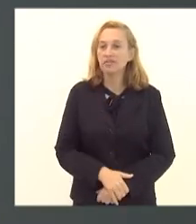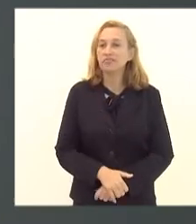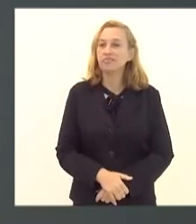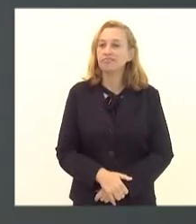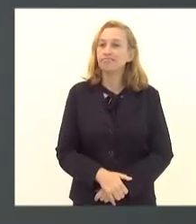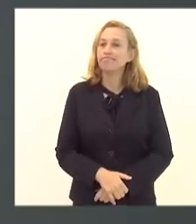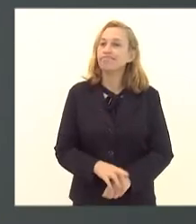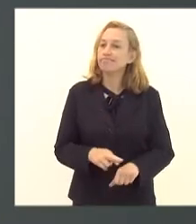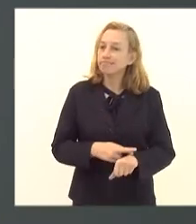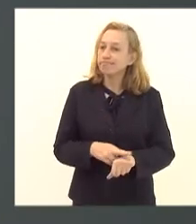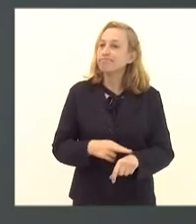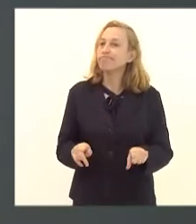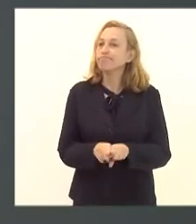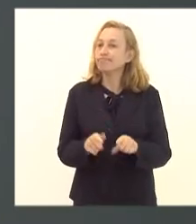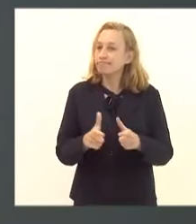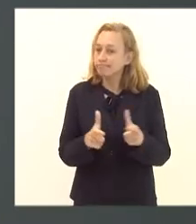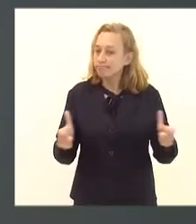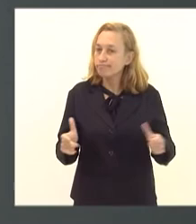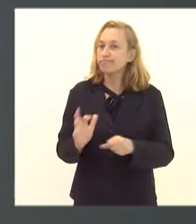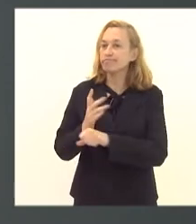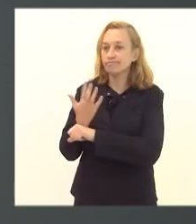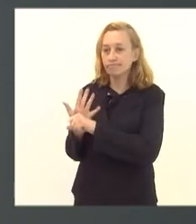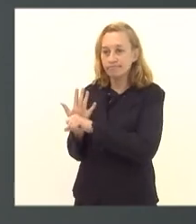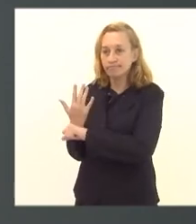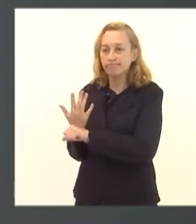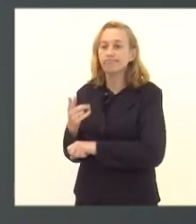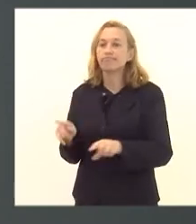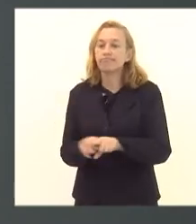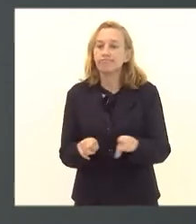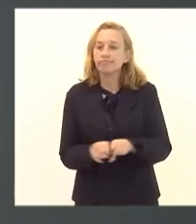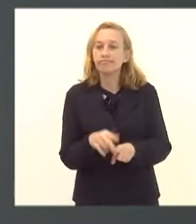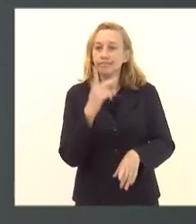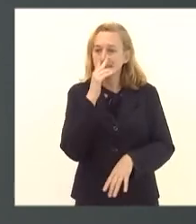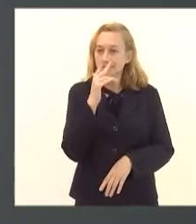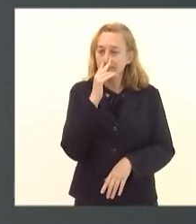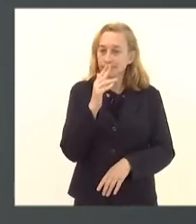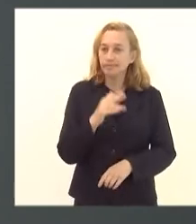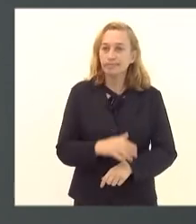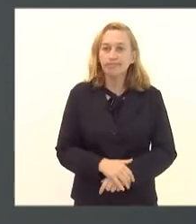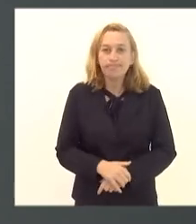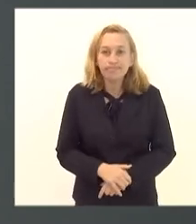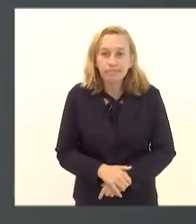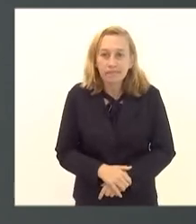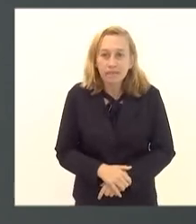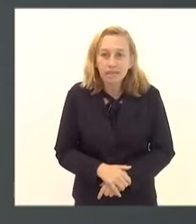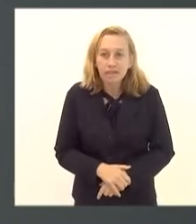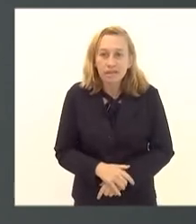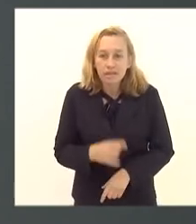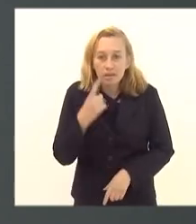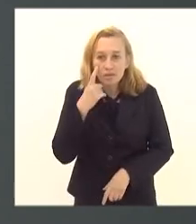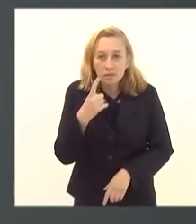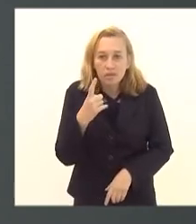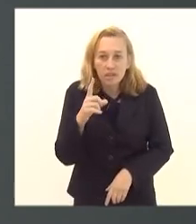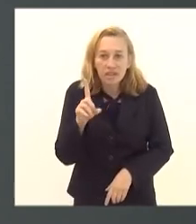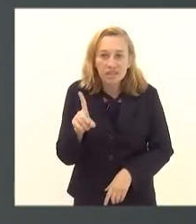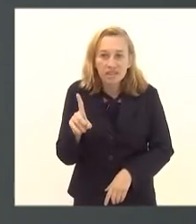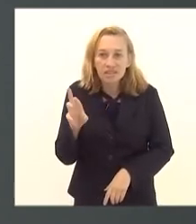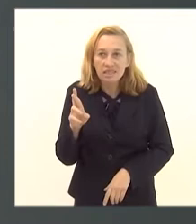Belfort Roxo também é enorme, igual o Caxias. E parece ser né, pela Braga ali, um canal que